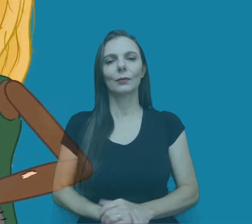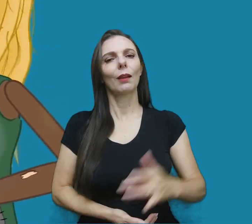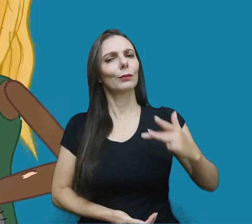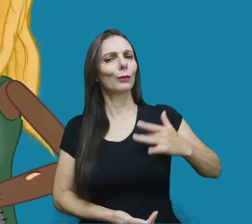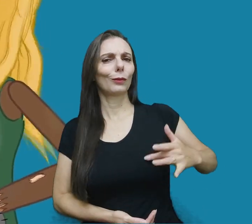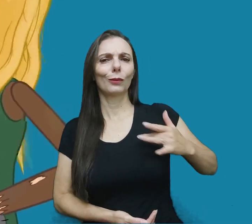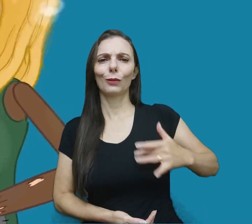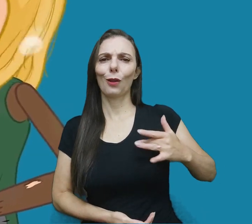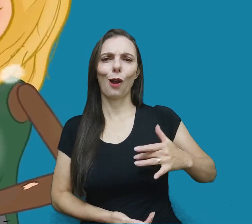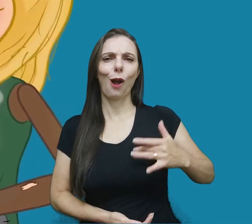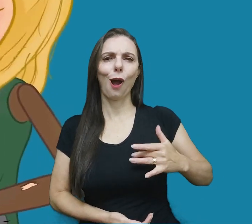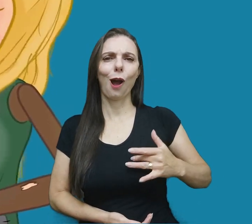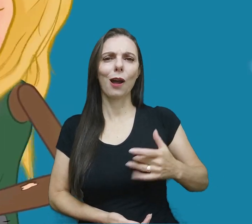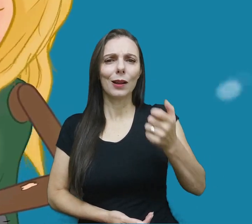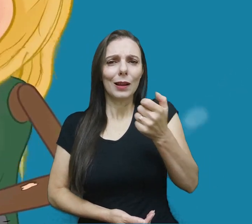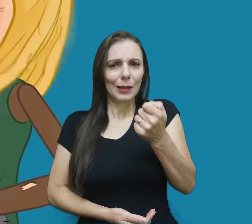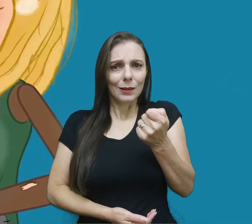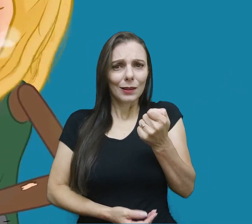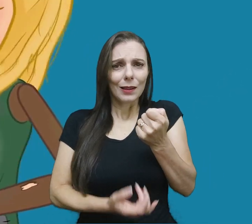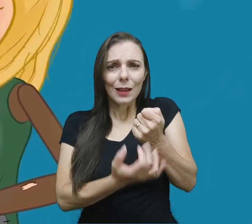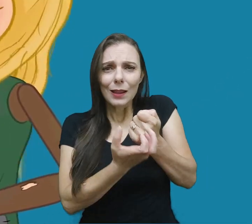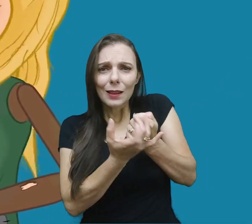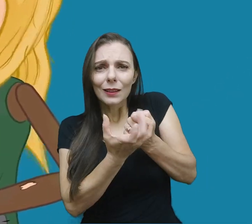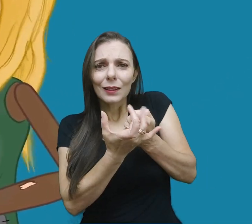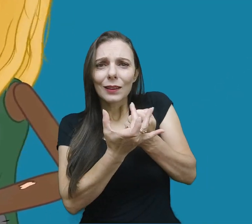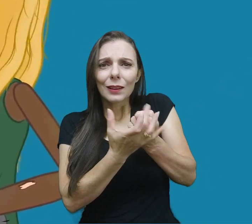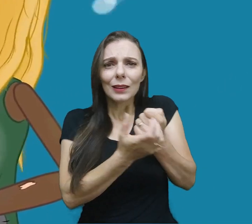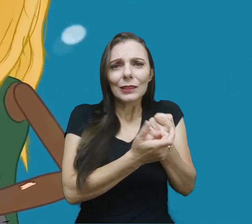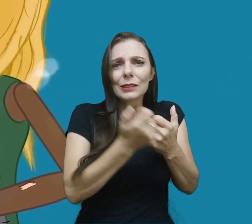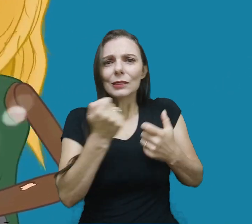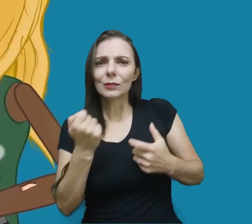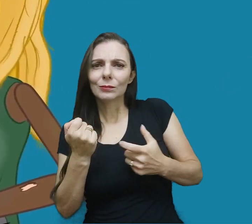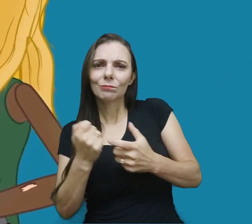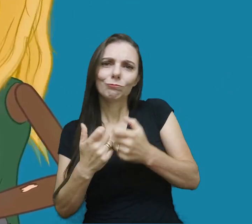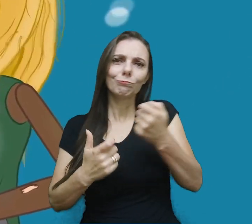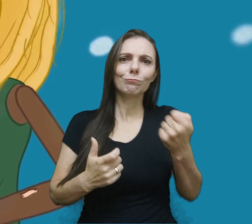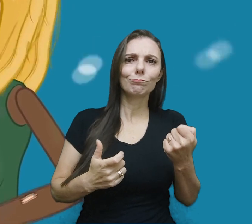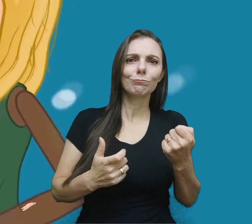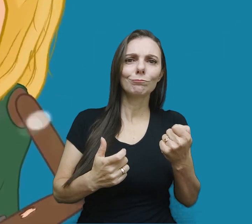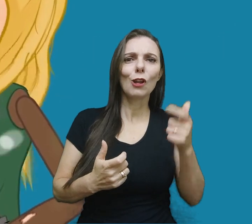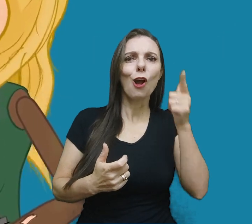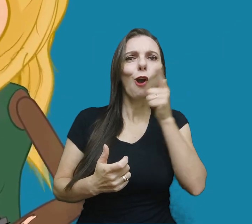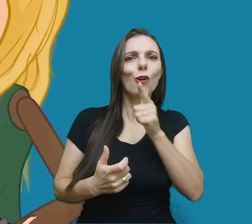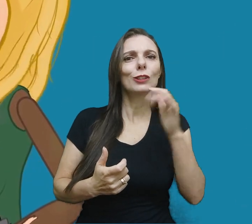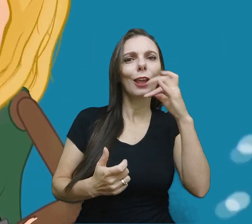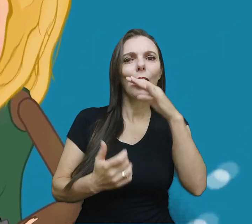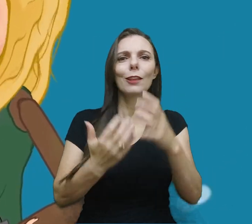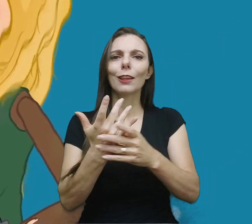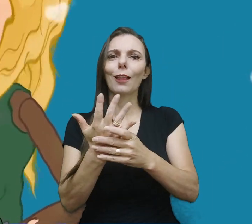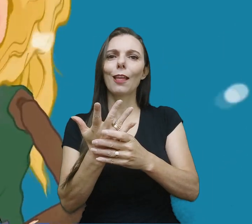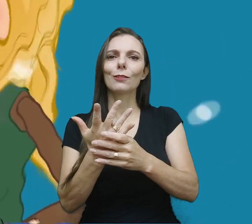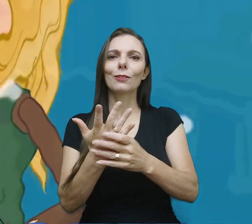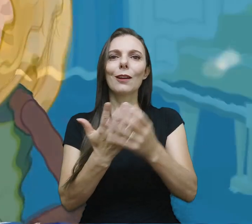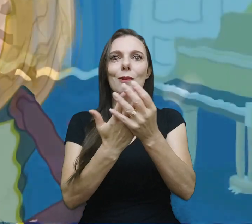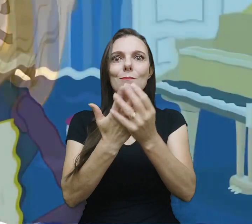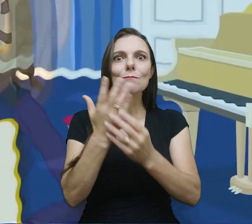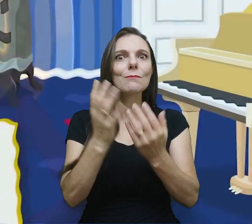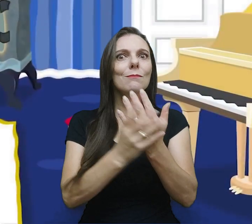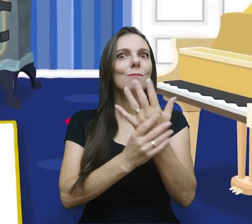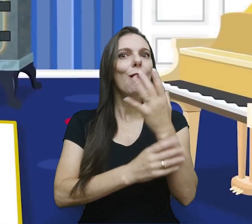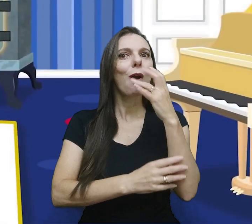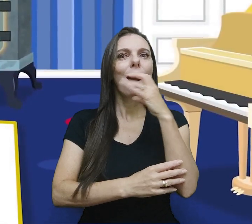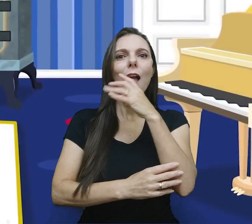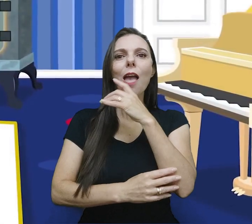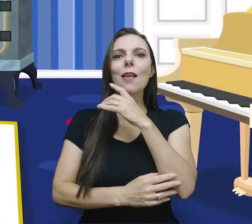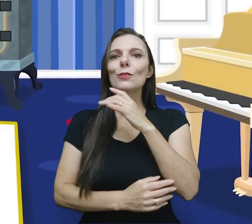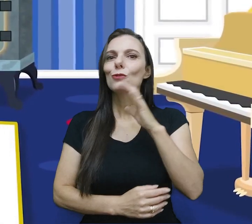A pobre menina passava o fósforo de uma mão para outra para aquecer os dedos. Suas mãos não estavam mais